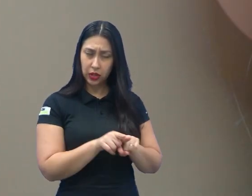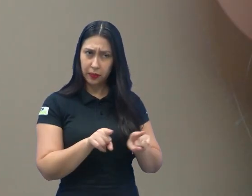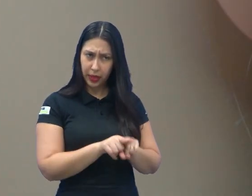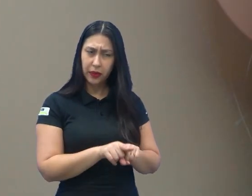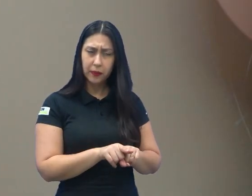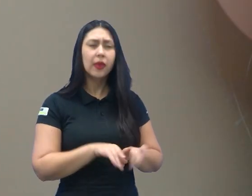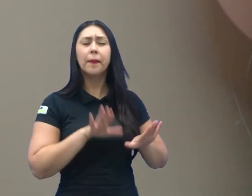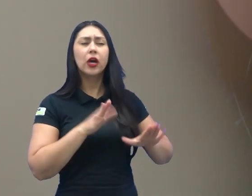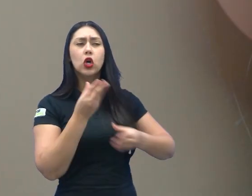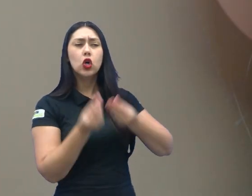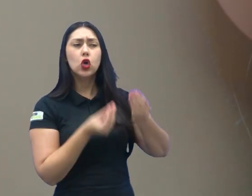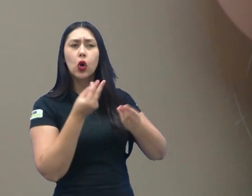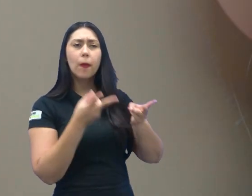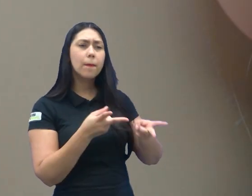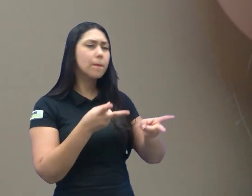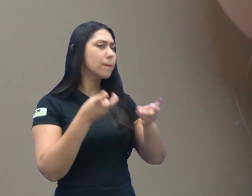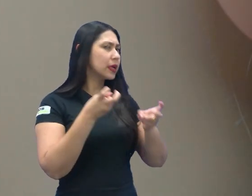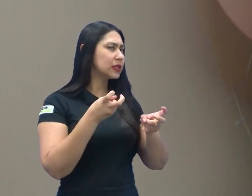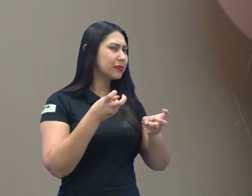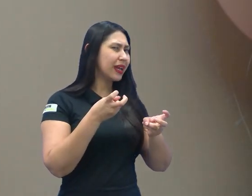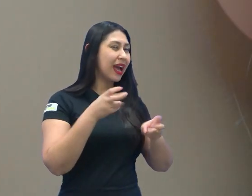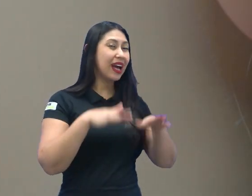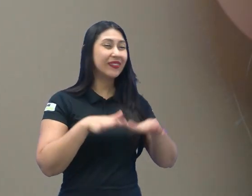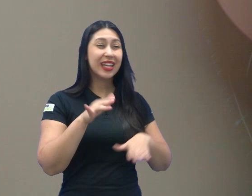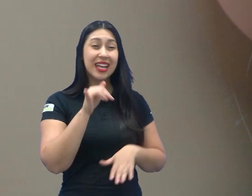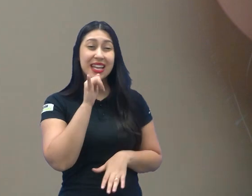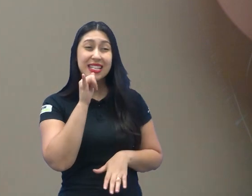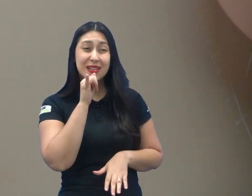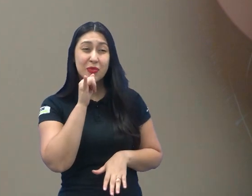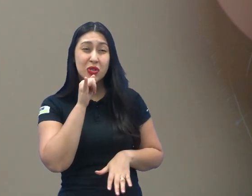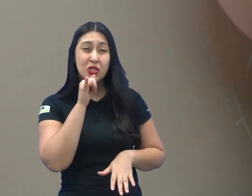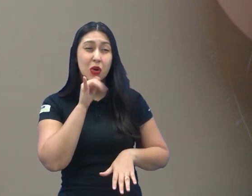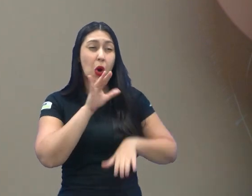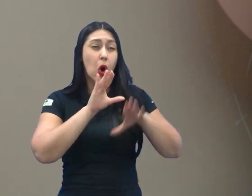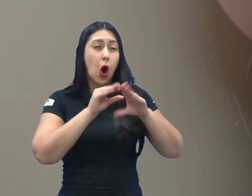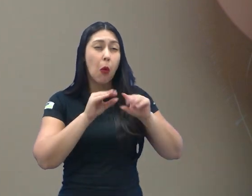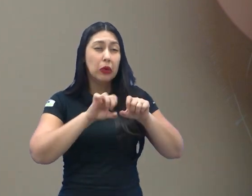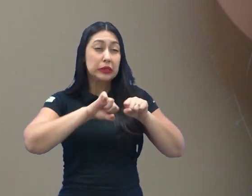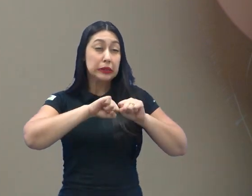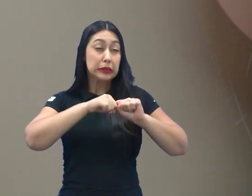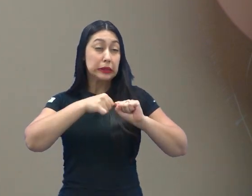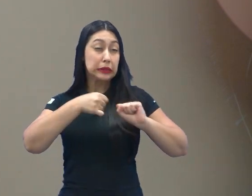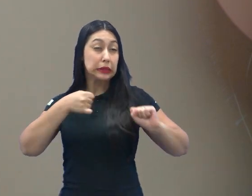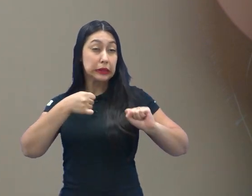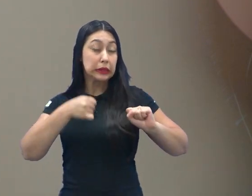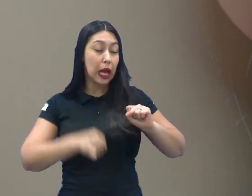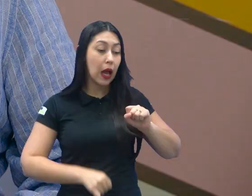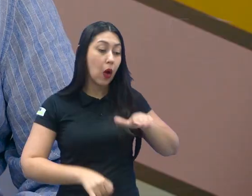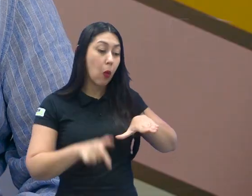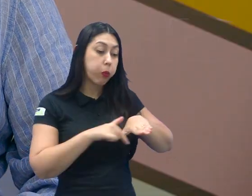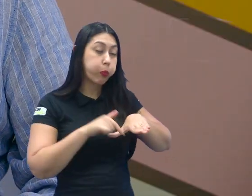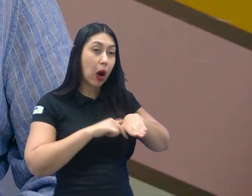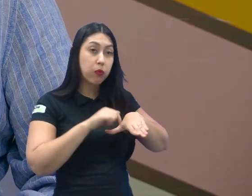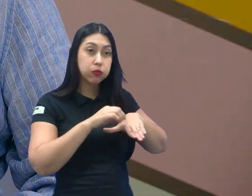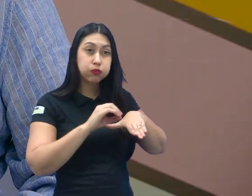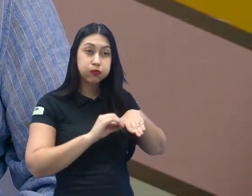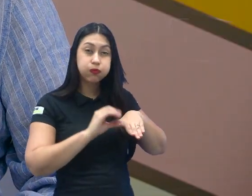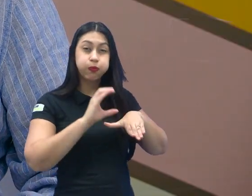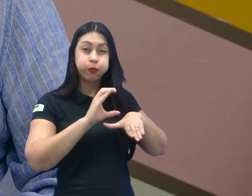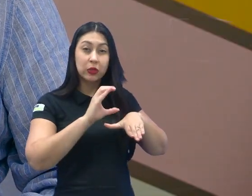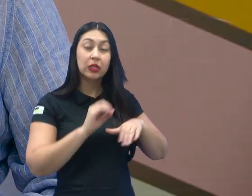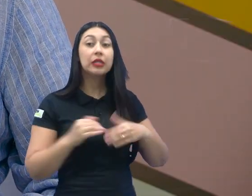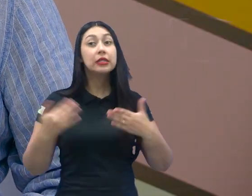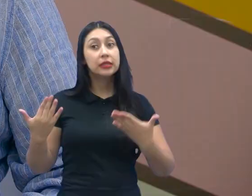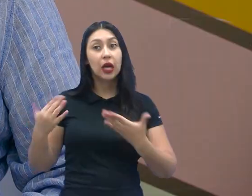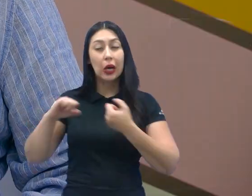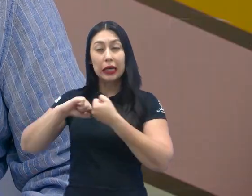perceber, assim, de repente, que eu estou muitas câimbras, eu não imagino, pé inchado, inchaço? Bom, veja bem, cãibra é uma deficiência